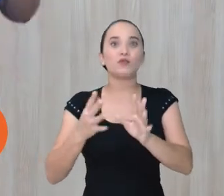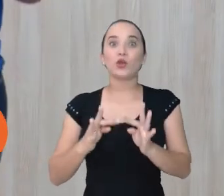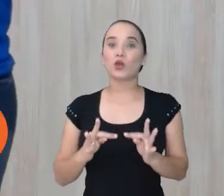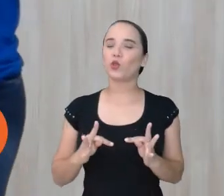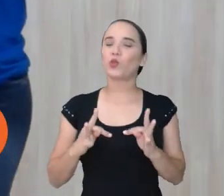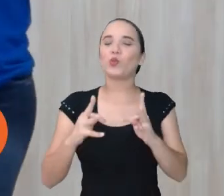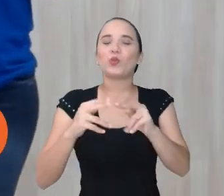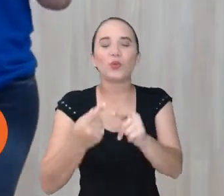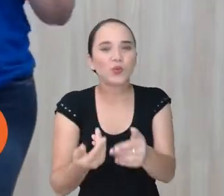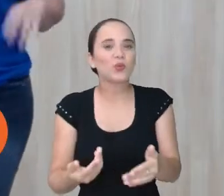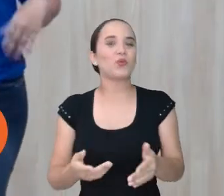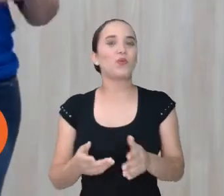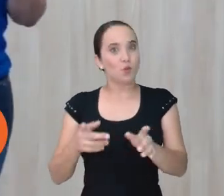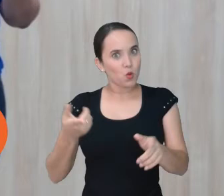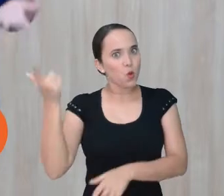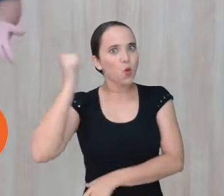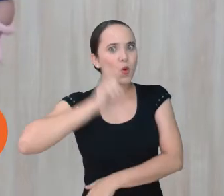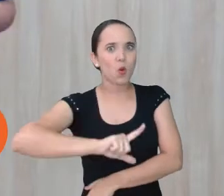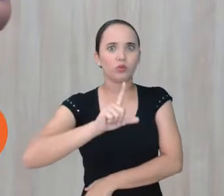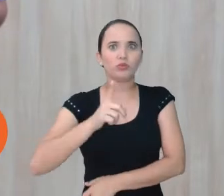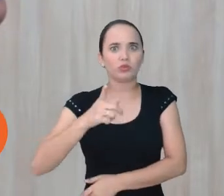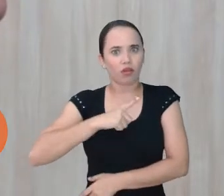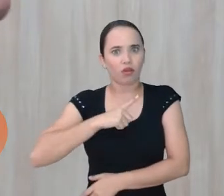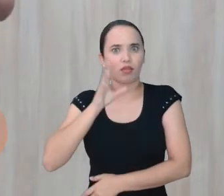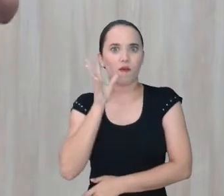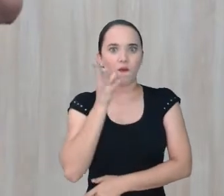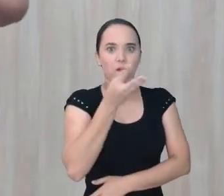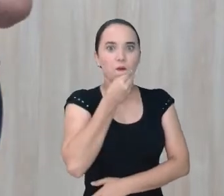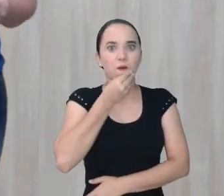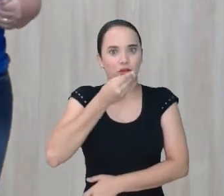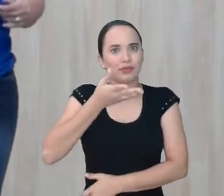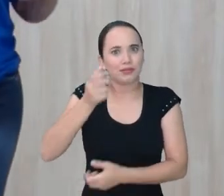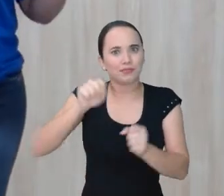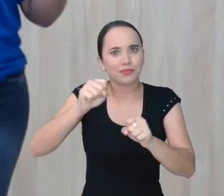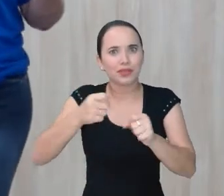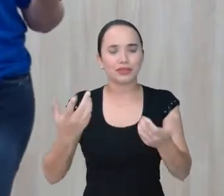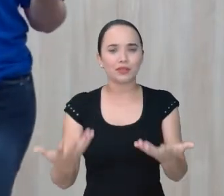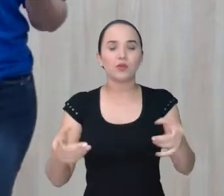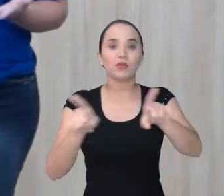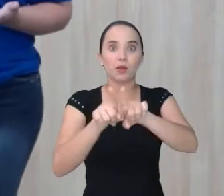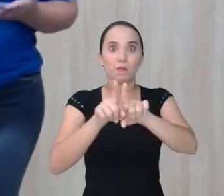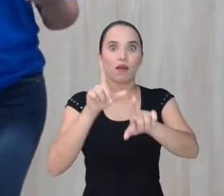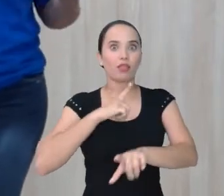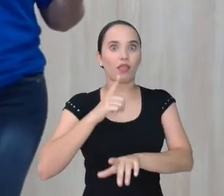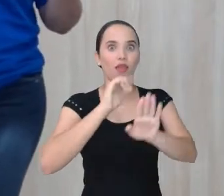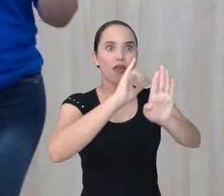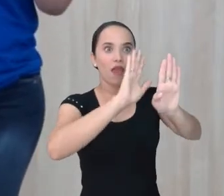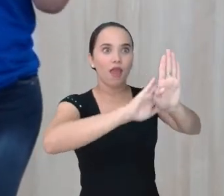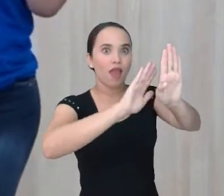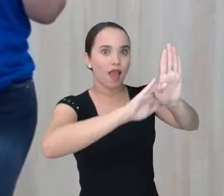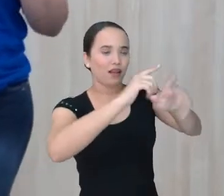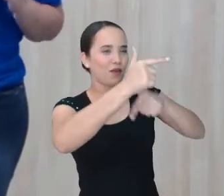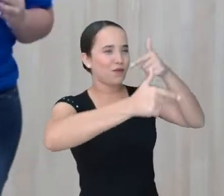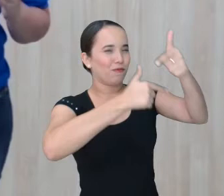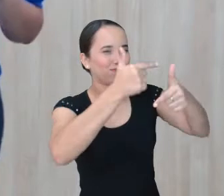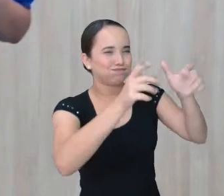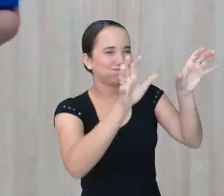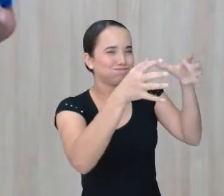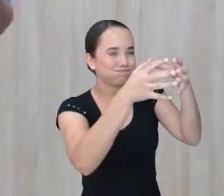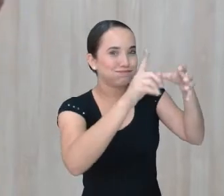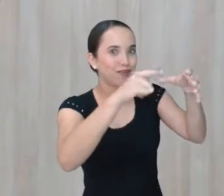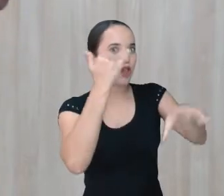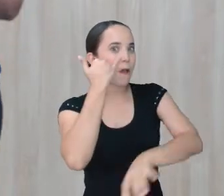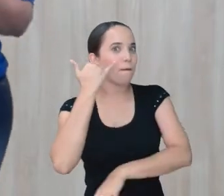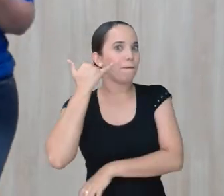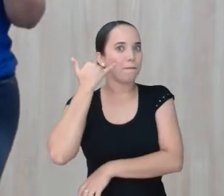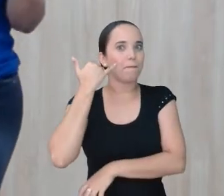mundo o nosso conhecimento. Estou também com Billy, que está prestando atenção aqui na tela.